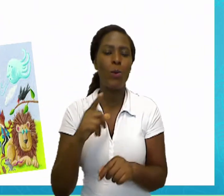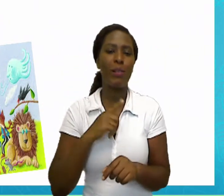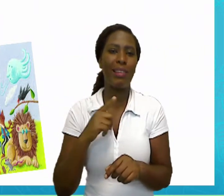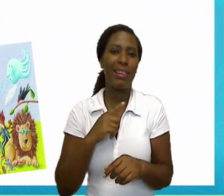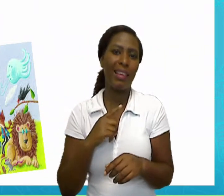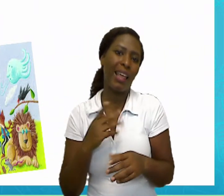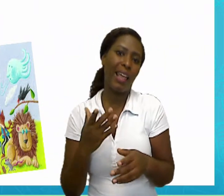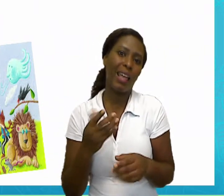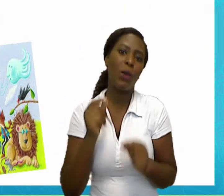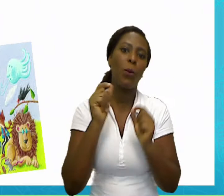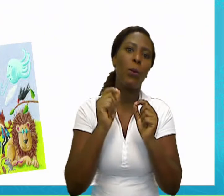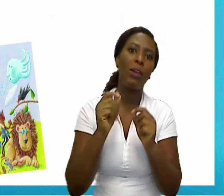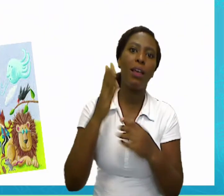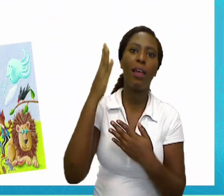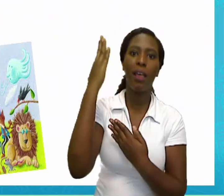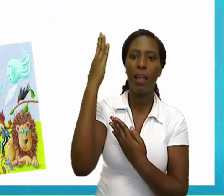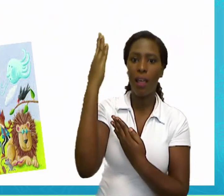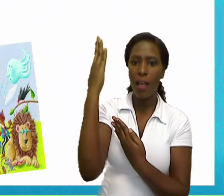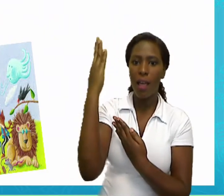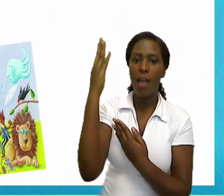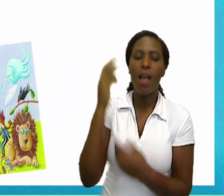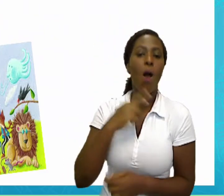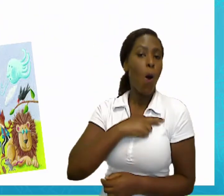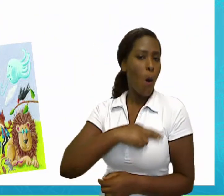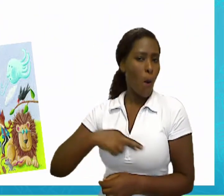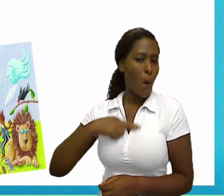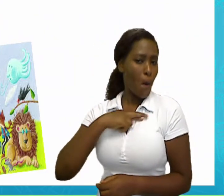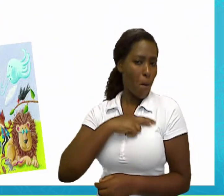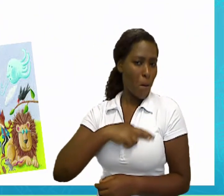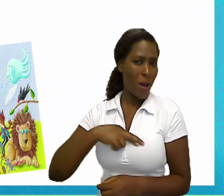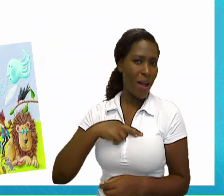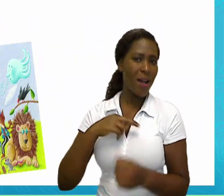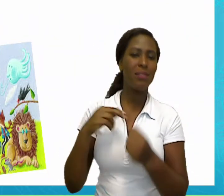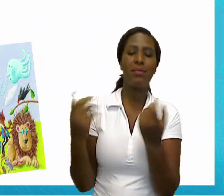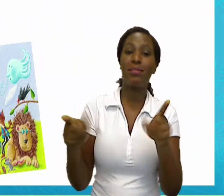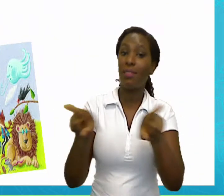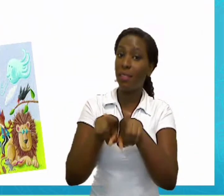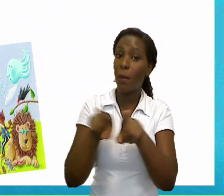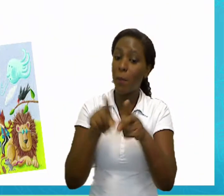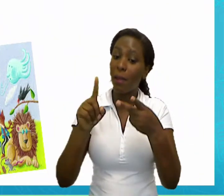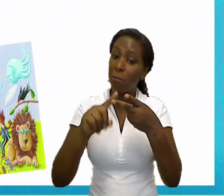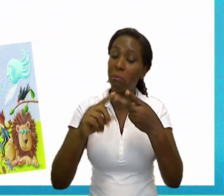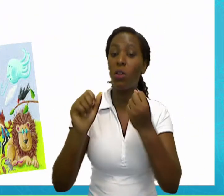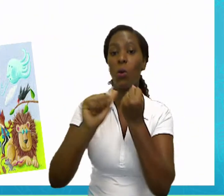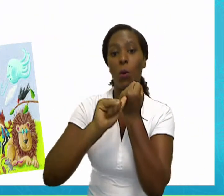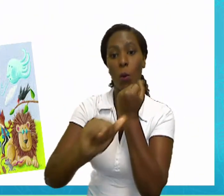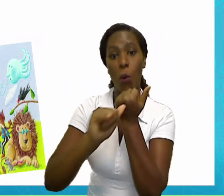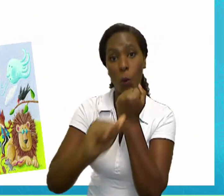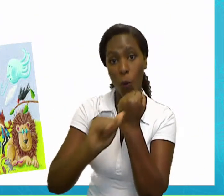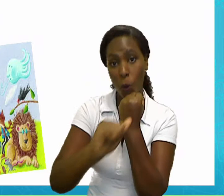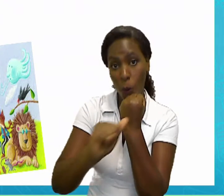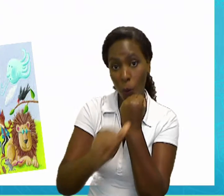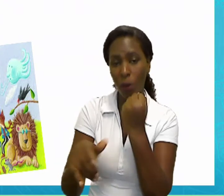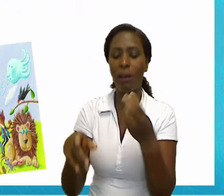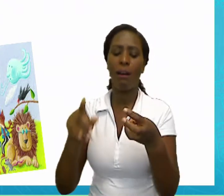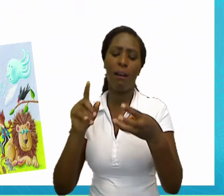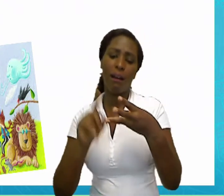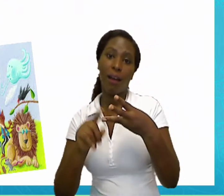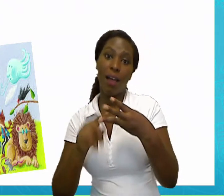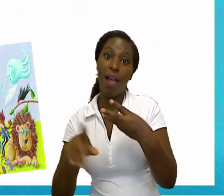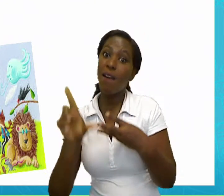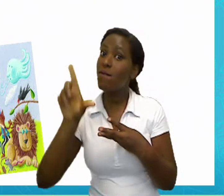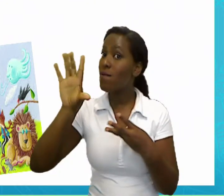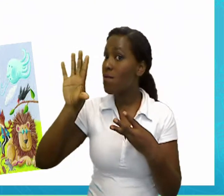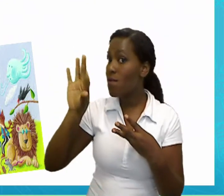fadas, a fábulas e lendas. Perceberam? Então, lá na fábula, eu